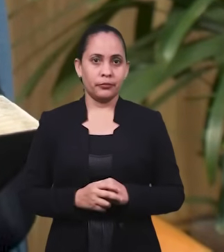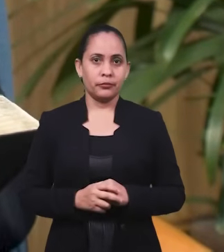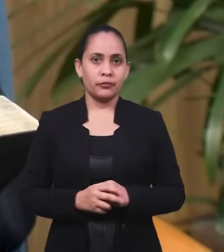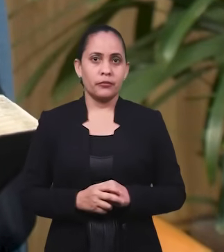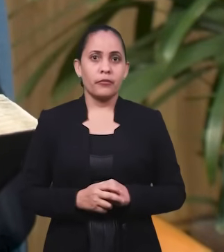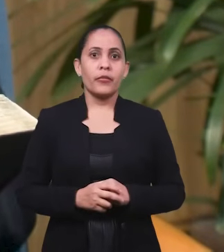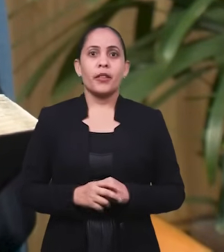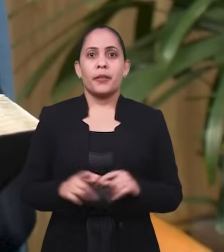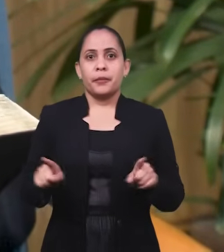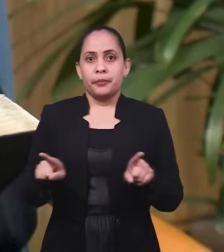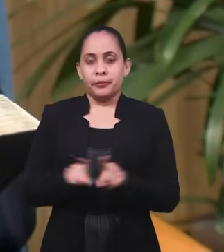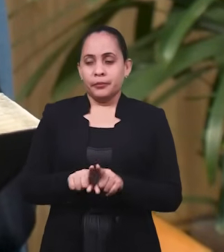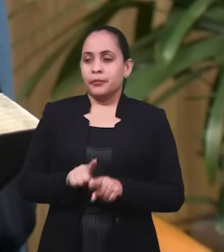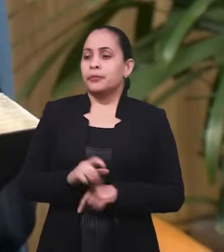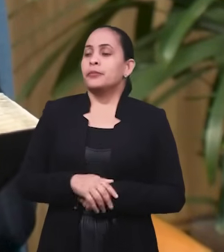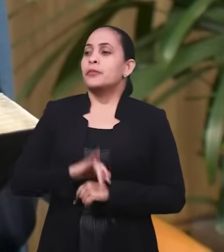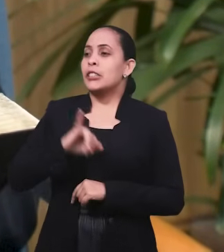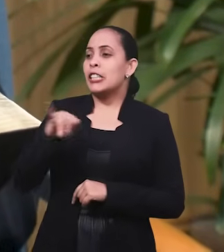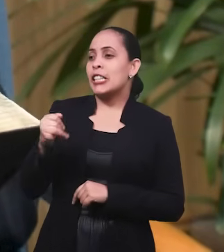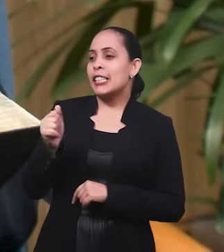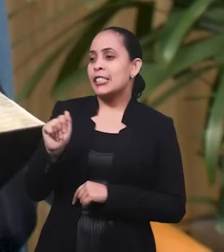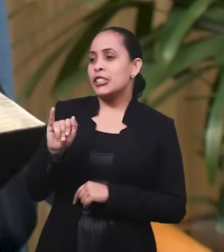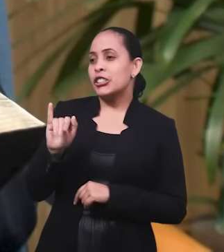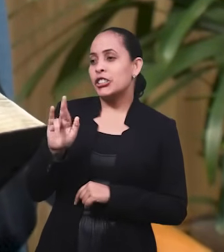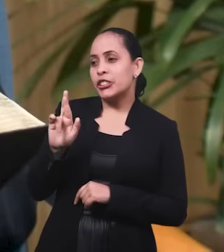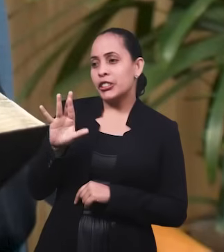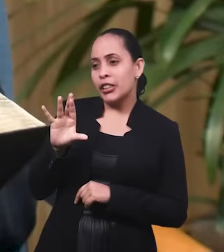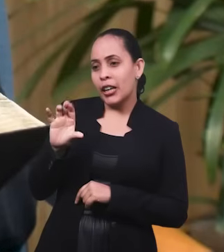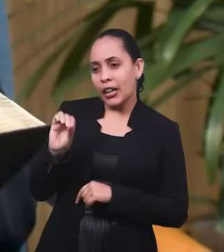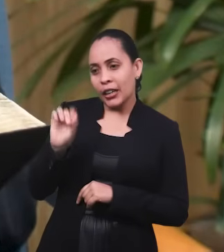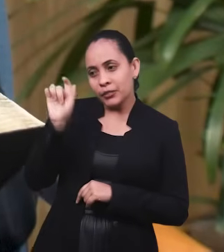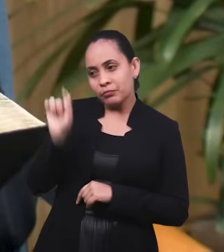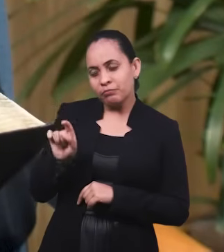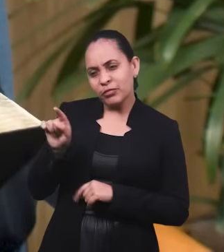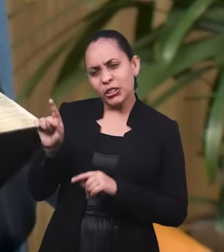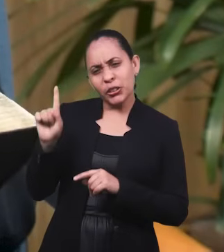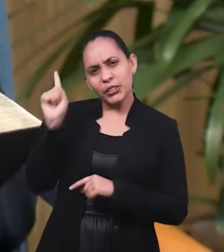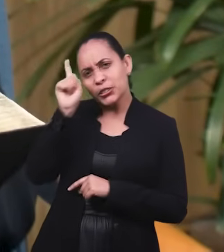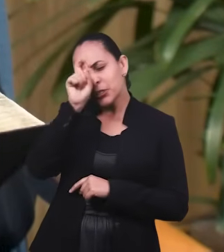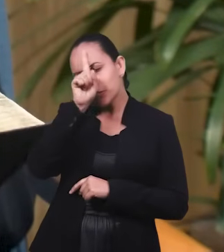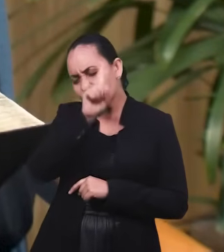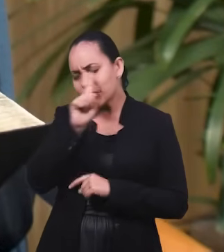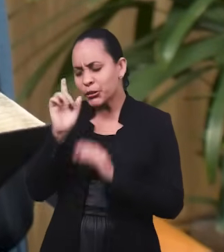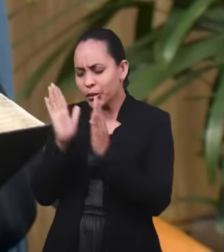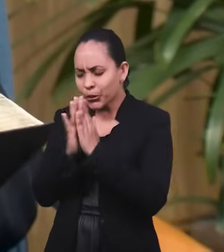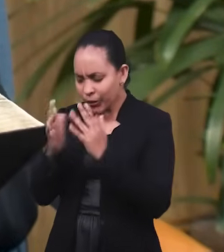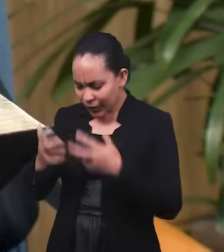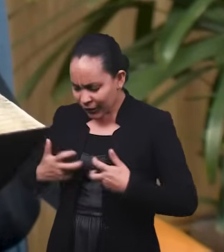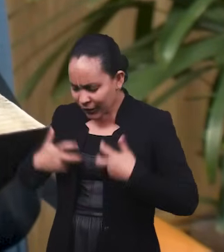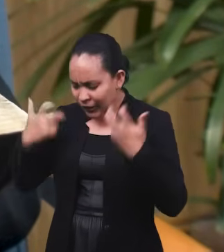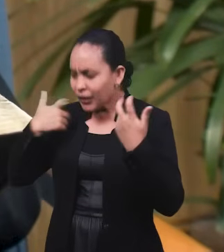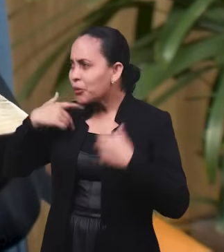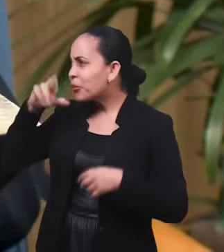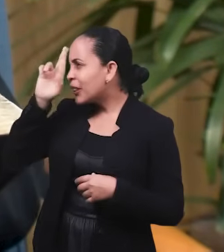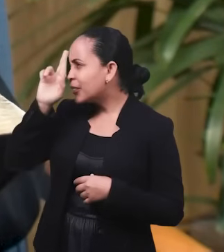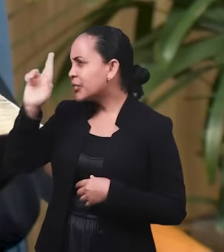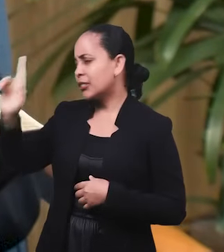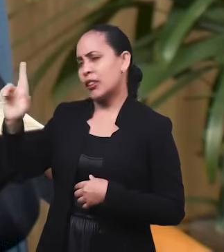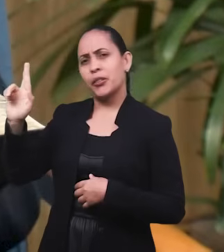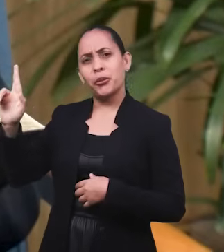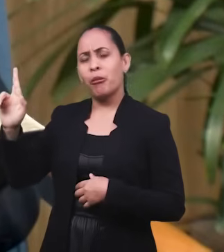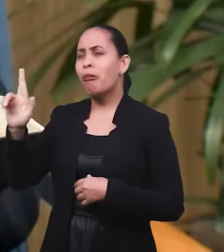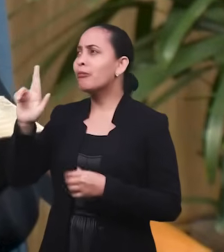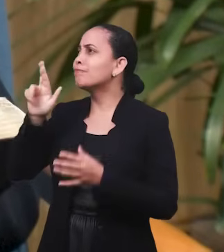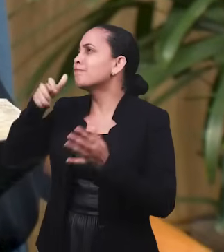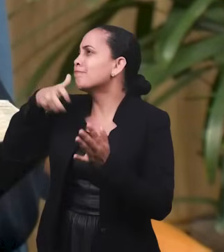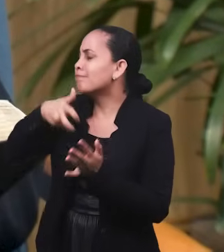Vemos o caso de Jairo mesmo. Jairo, ele, na situação difícil, ele vai aos pés do Senhor e prostra-se